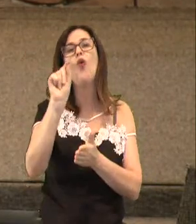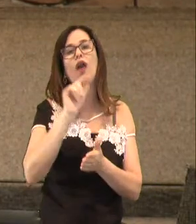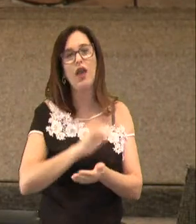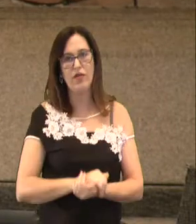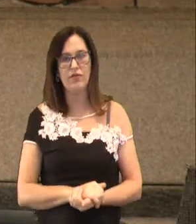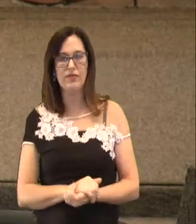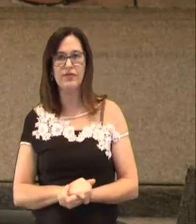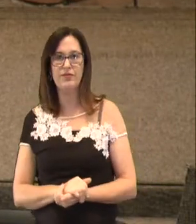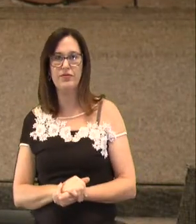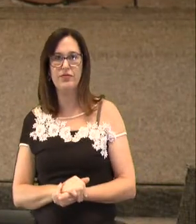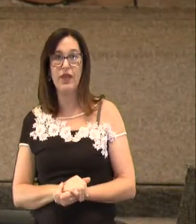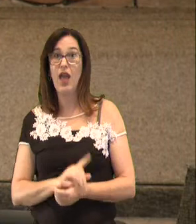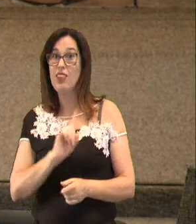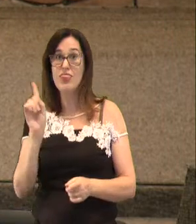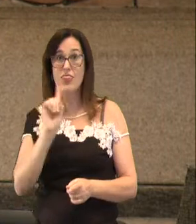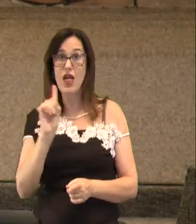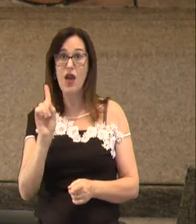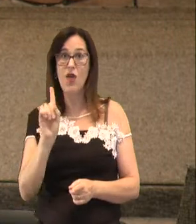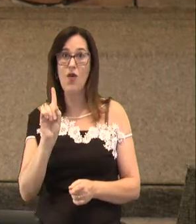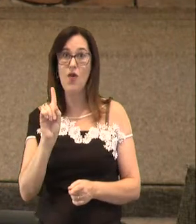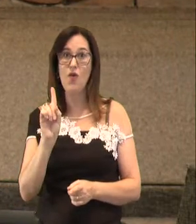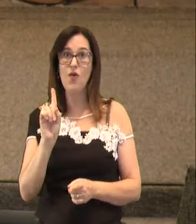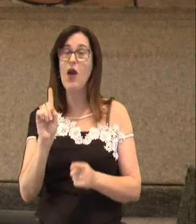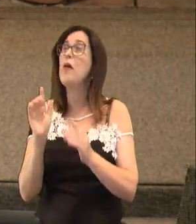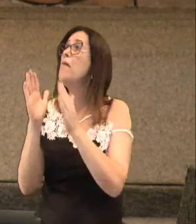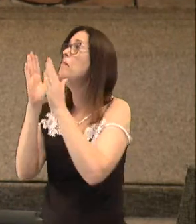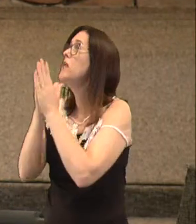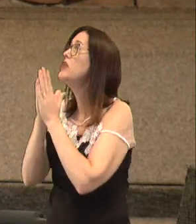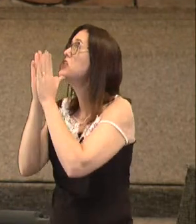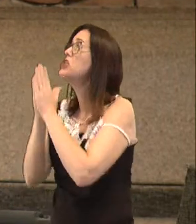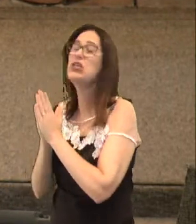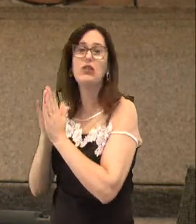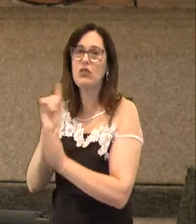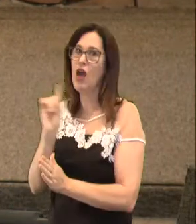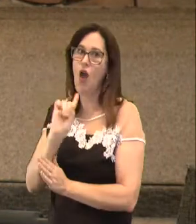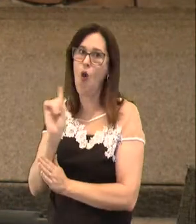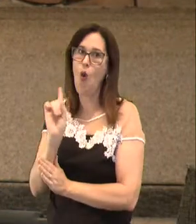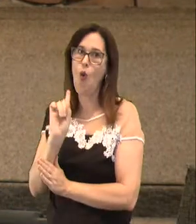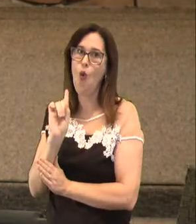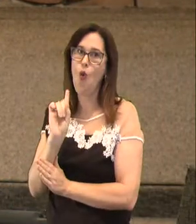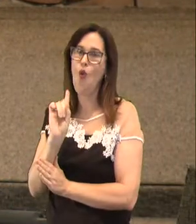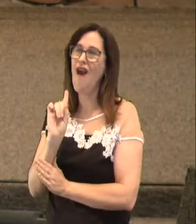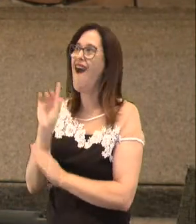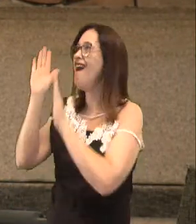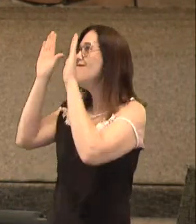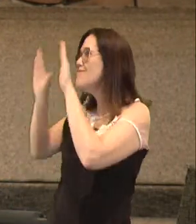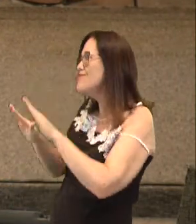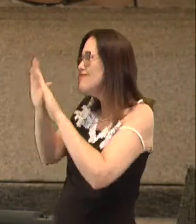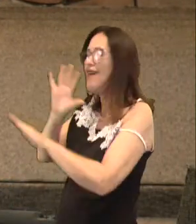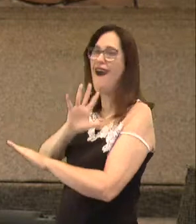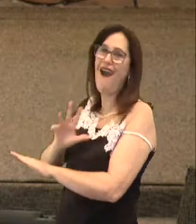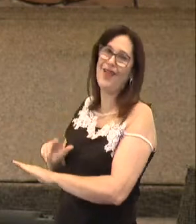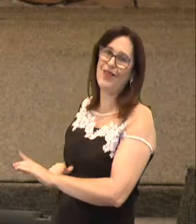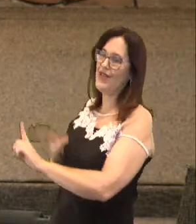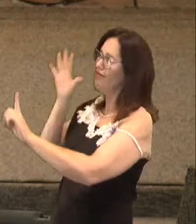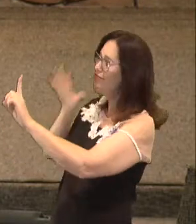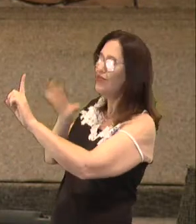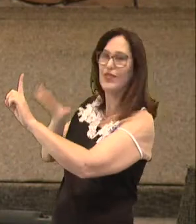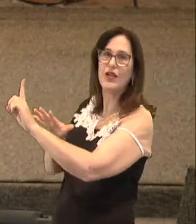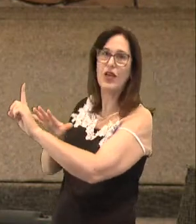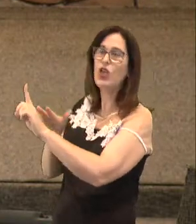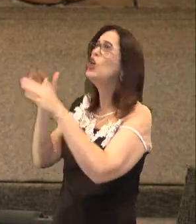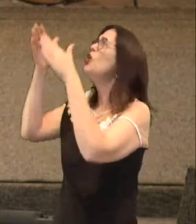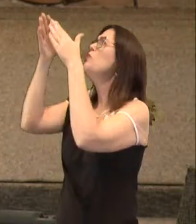seguinte: não se trata aqui de uma petição, mas se trata aqui de adoração. Nós não estamos